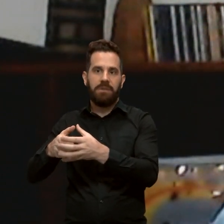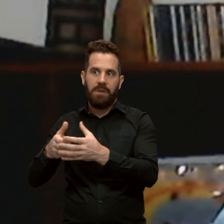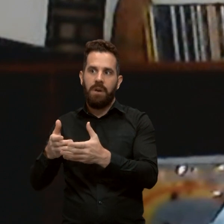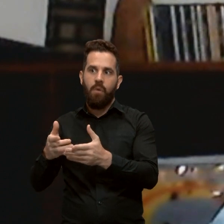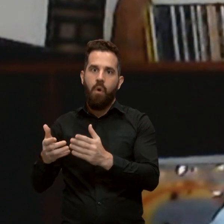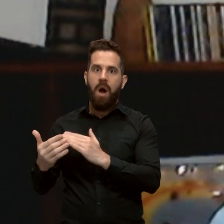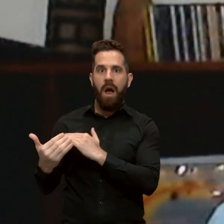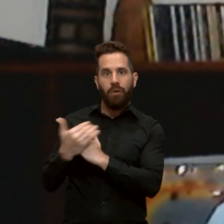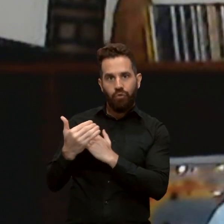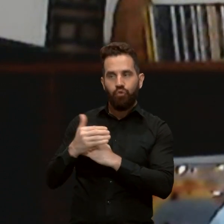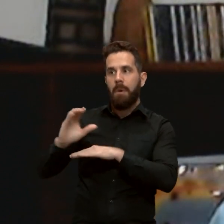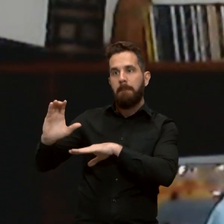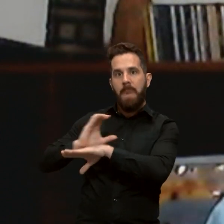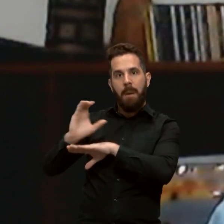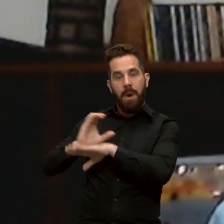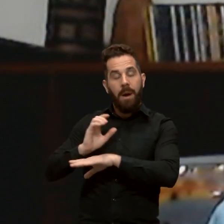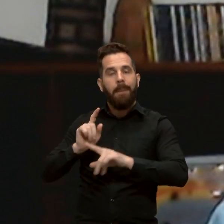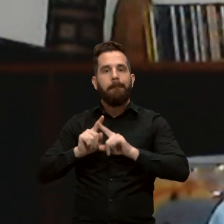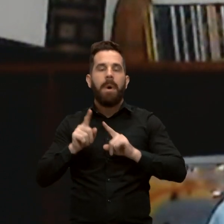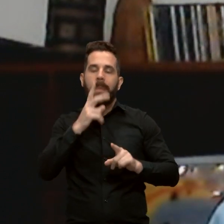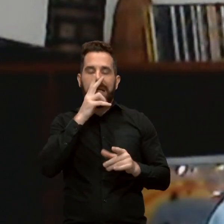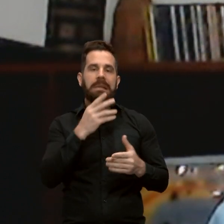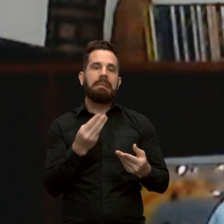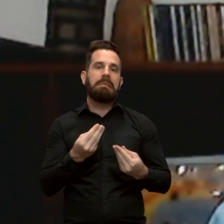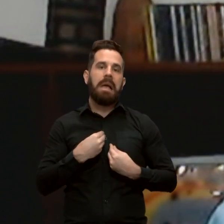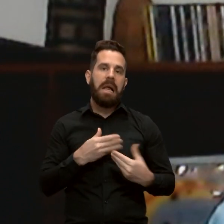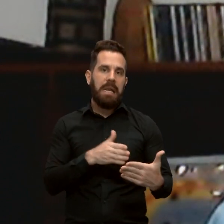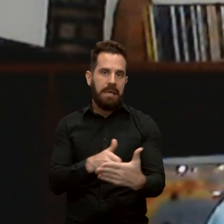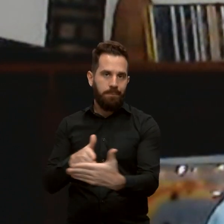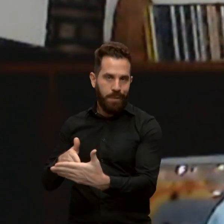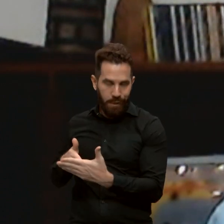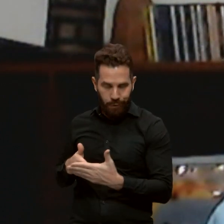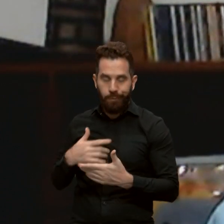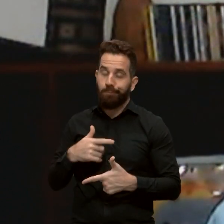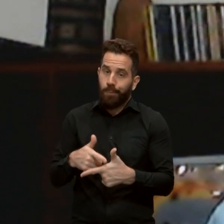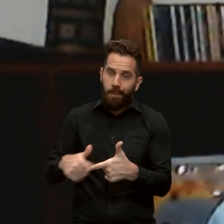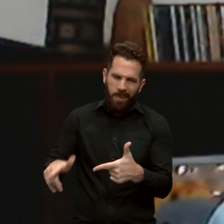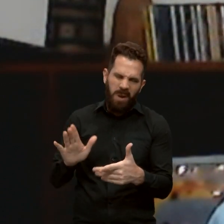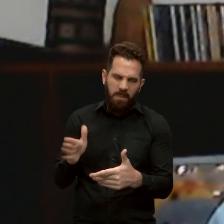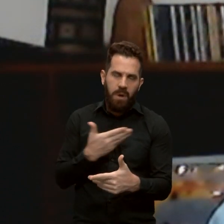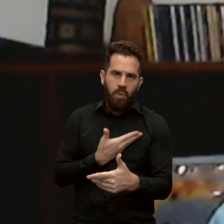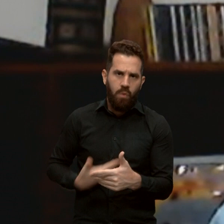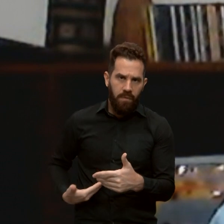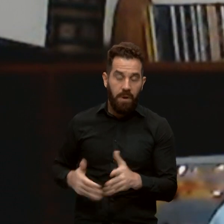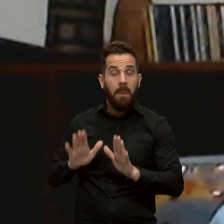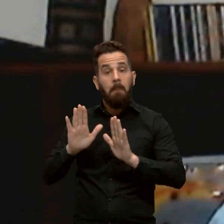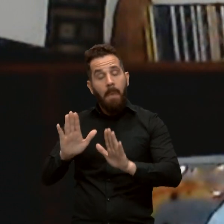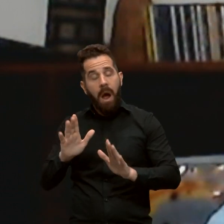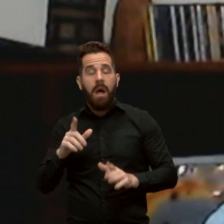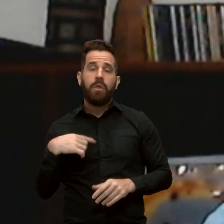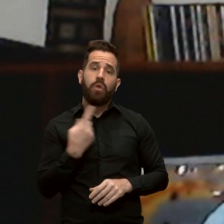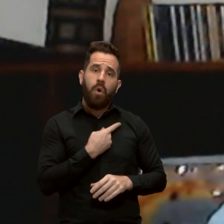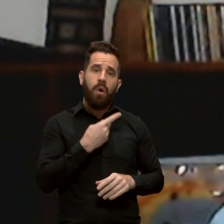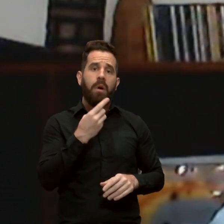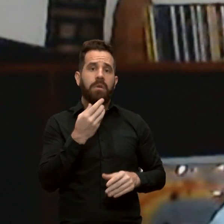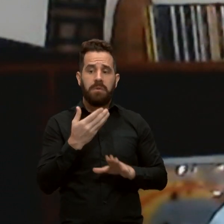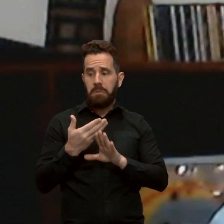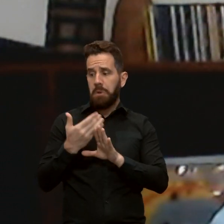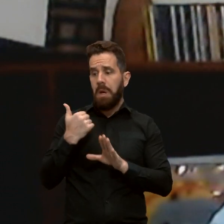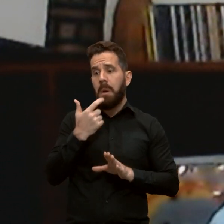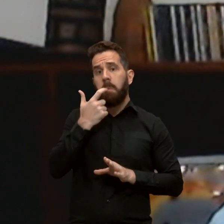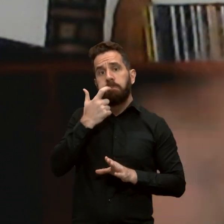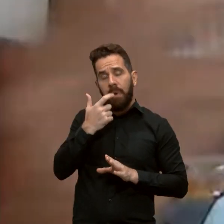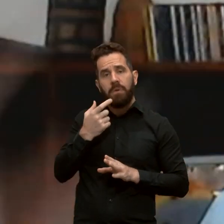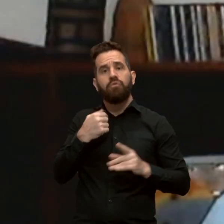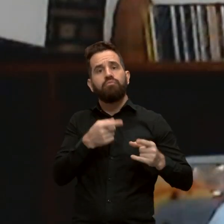muito limitado no atendimento. O que temos feito ultimamente, né, são alguns convênios com prefeituras, com